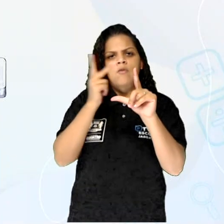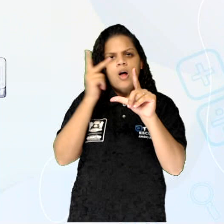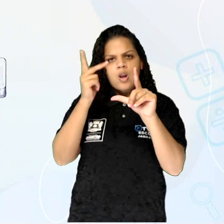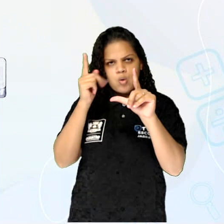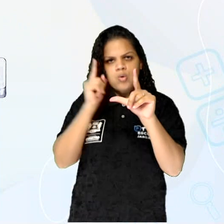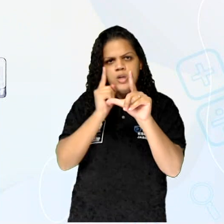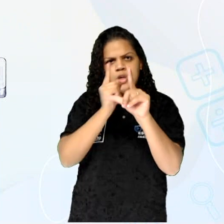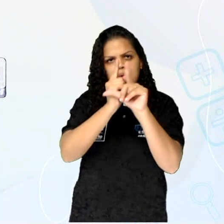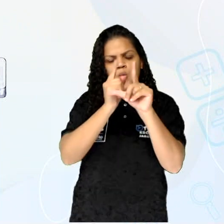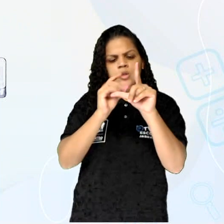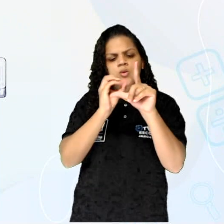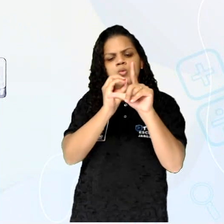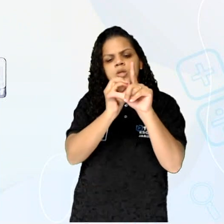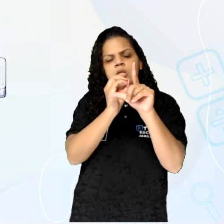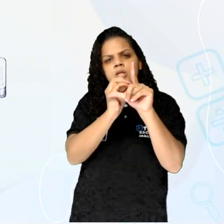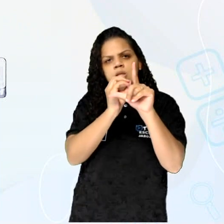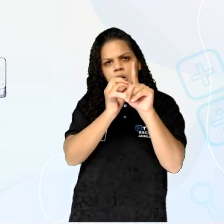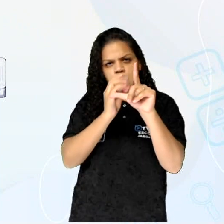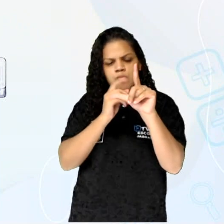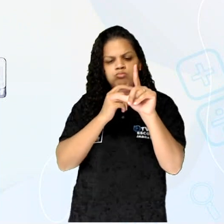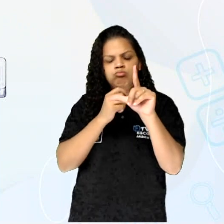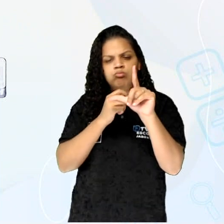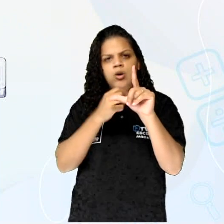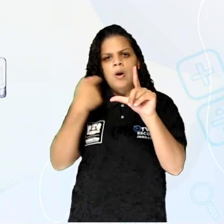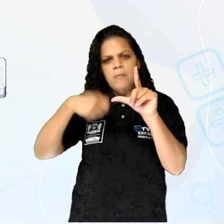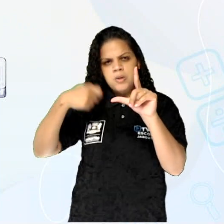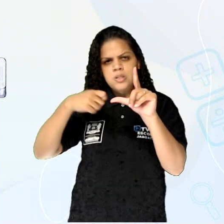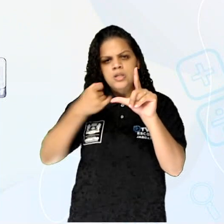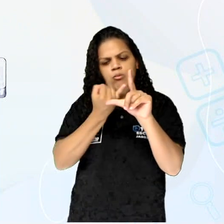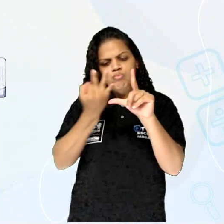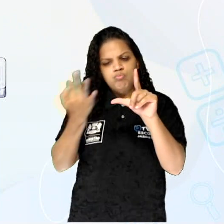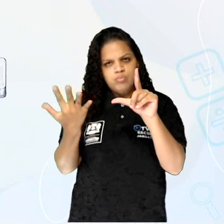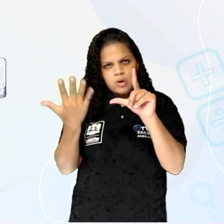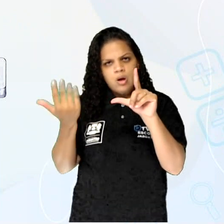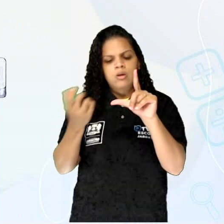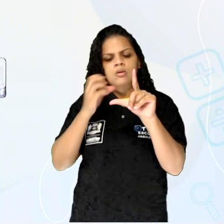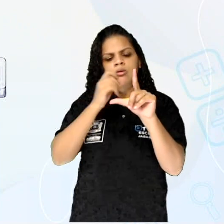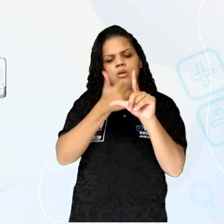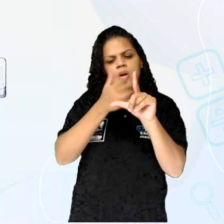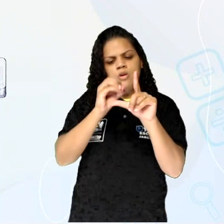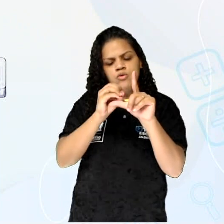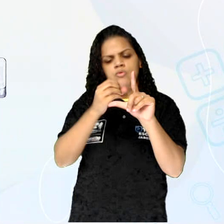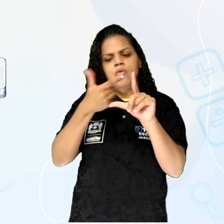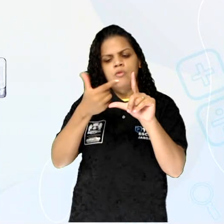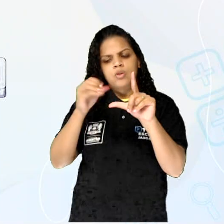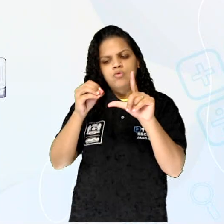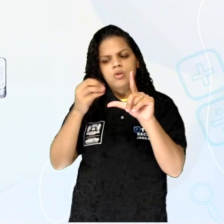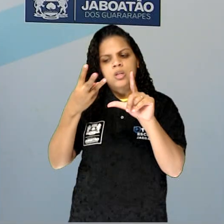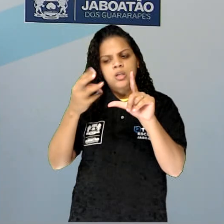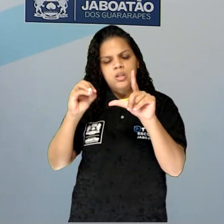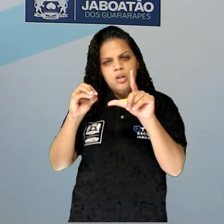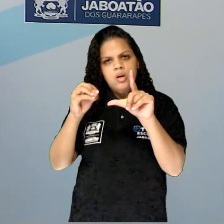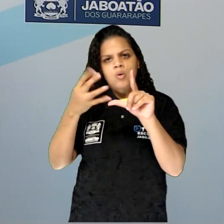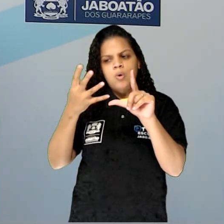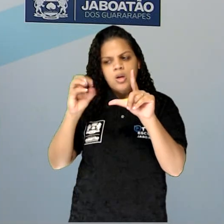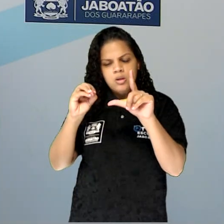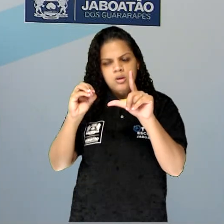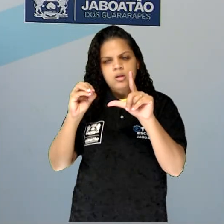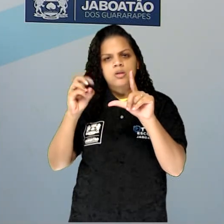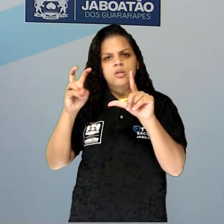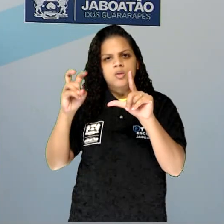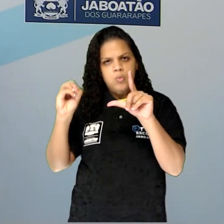lado do ângulo agora é só contar há 10 20 30 40 50